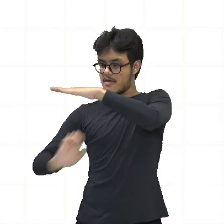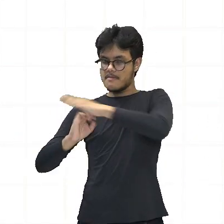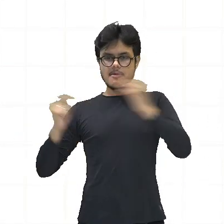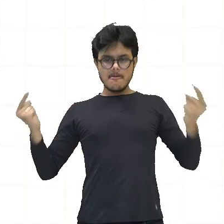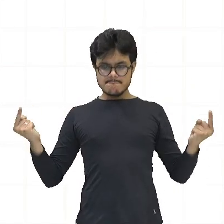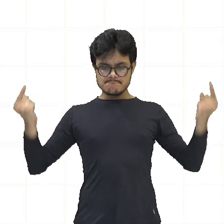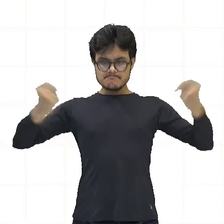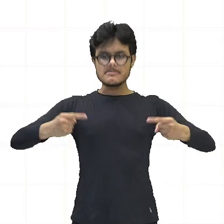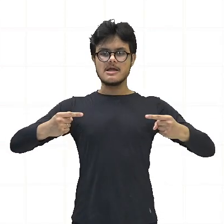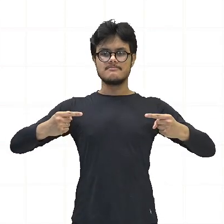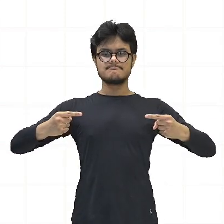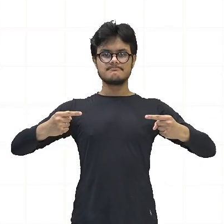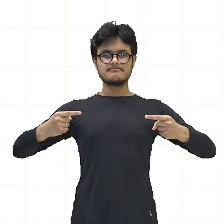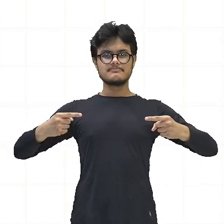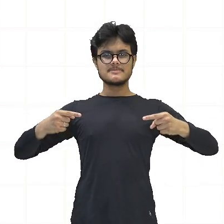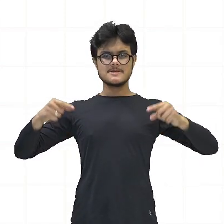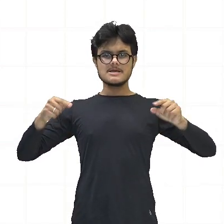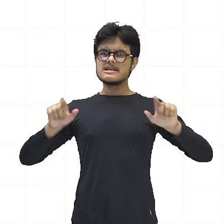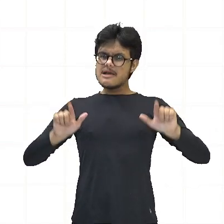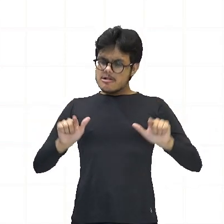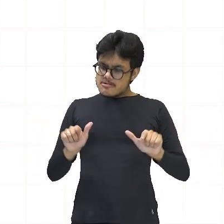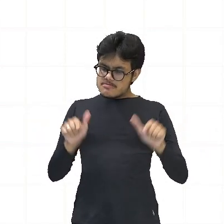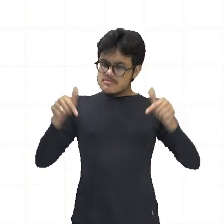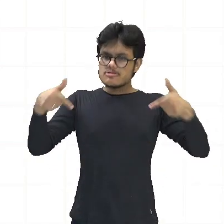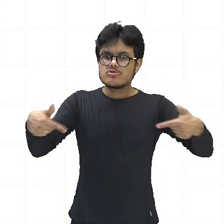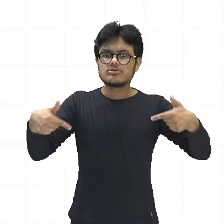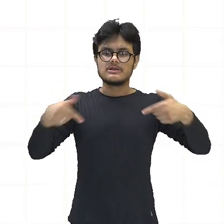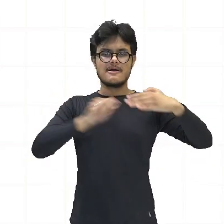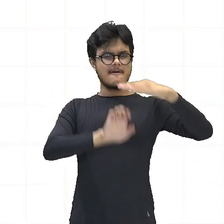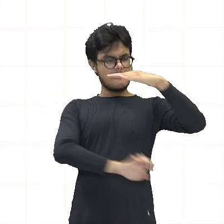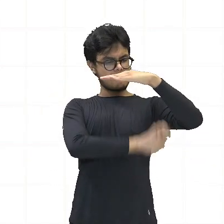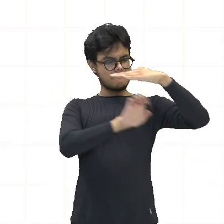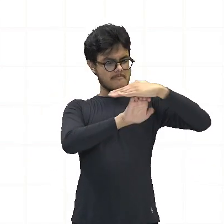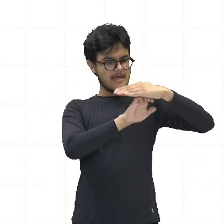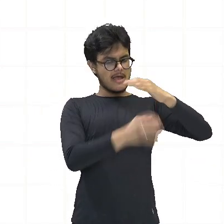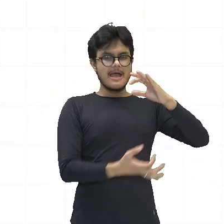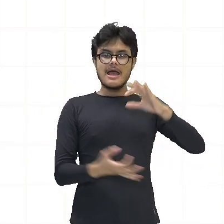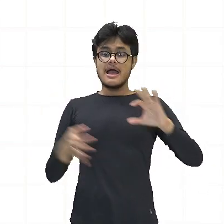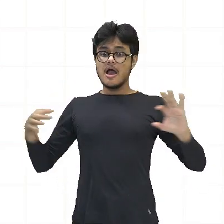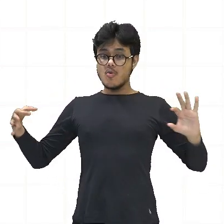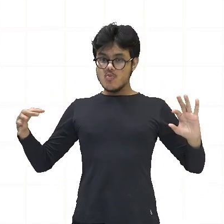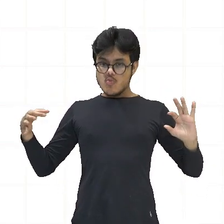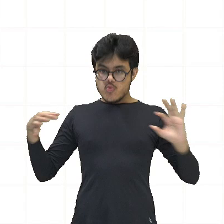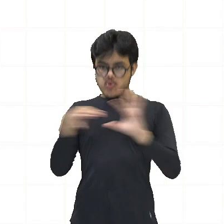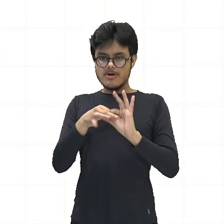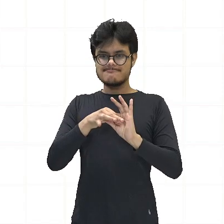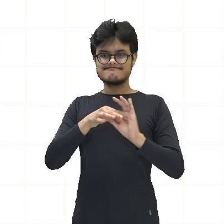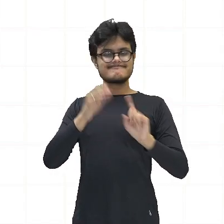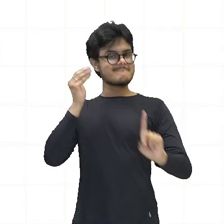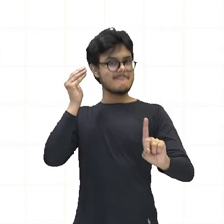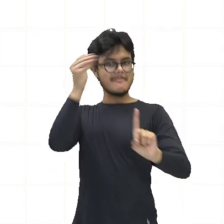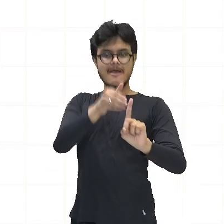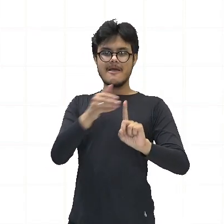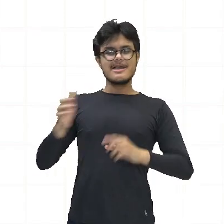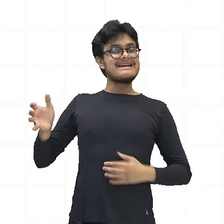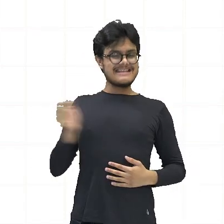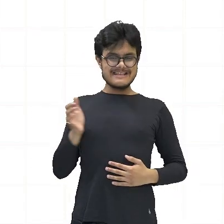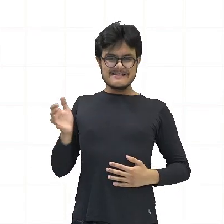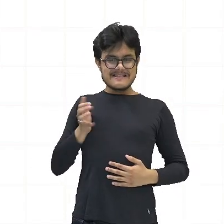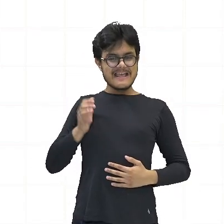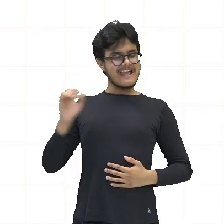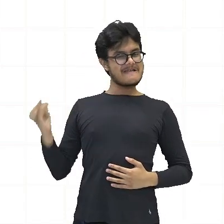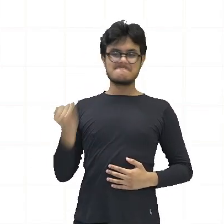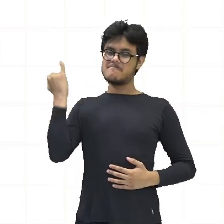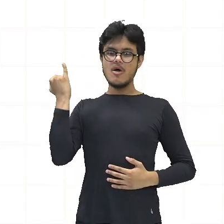várias empresas, né? As empresas, elas começaram, né, a se aliar para obter mais lucro. Então, elas